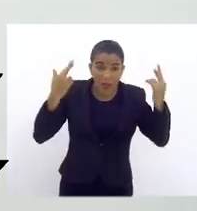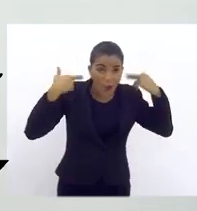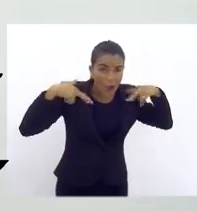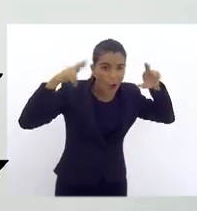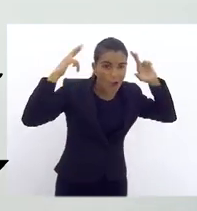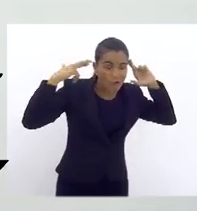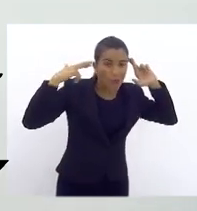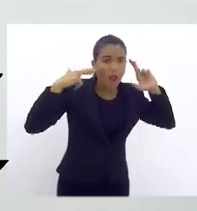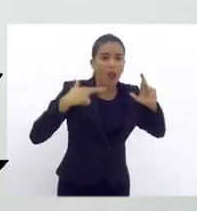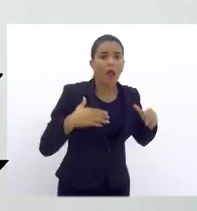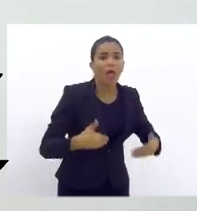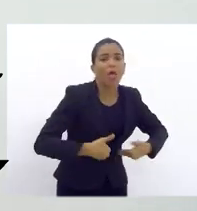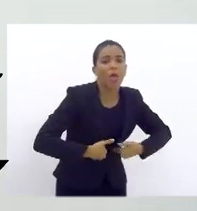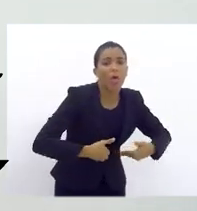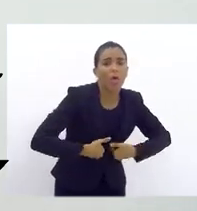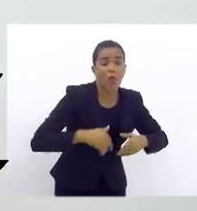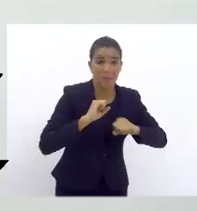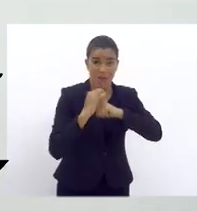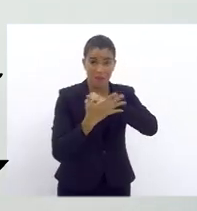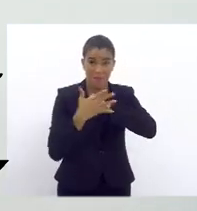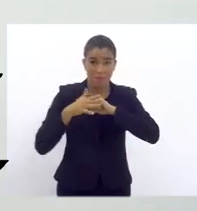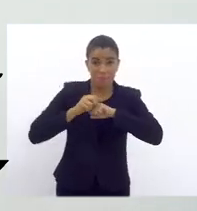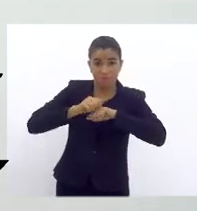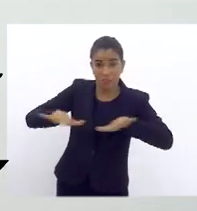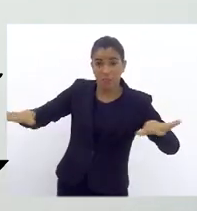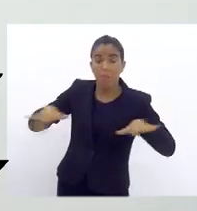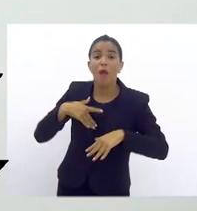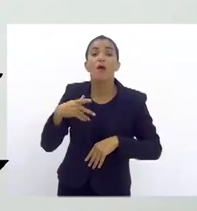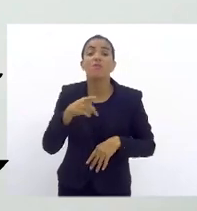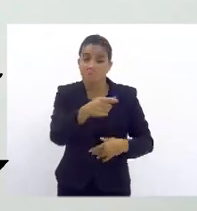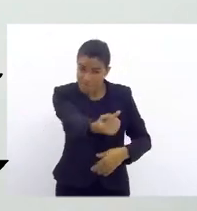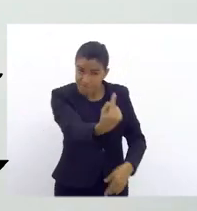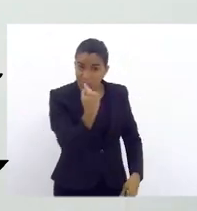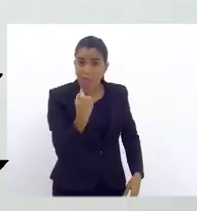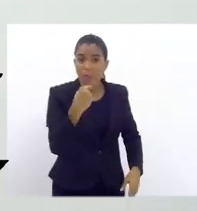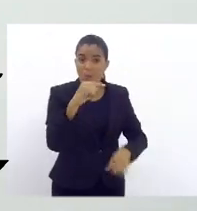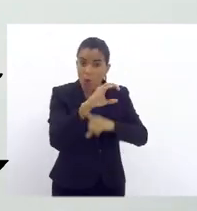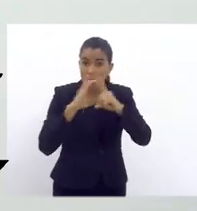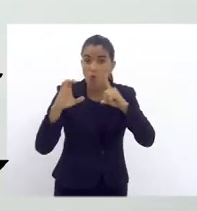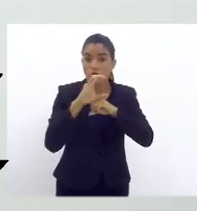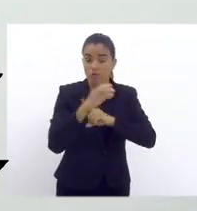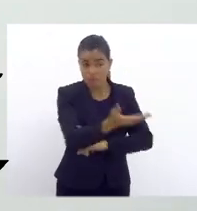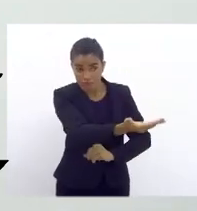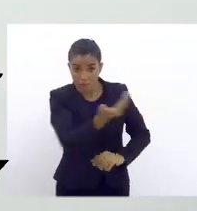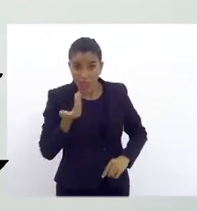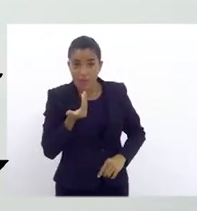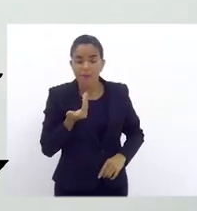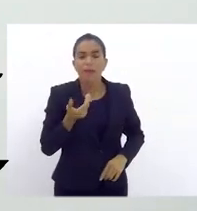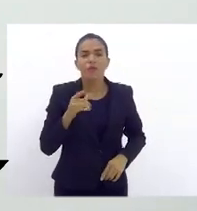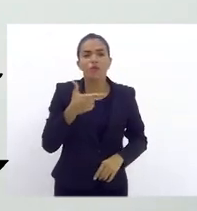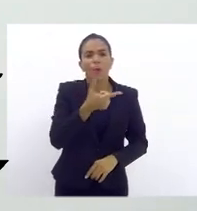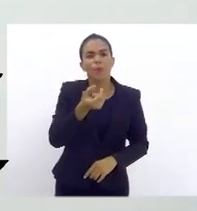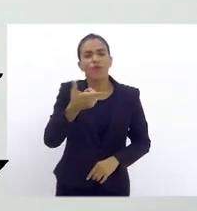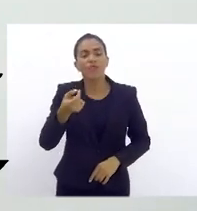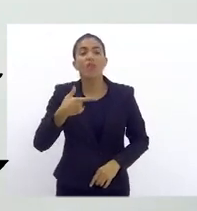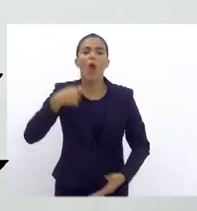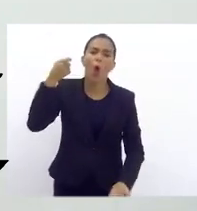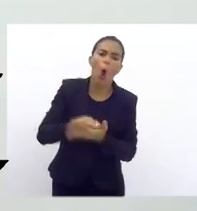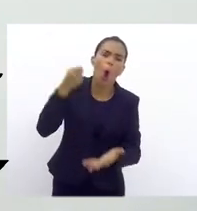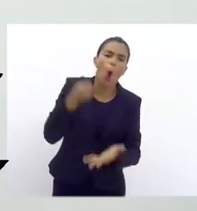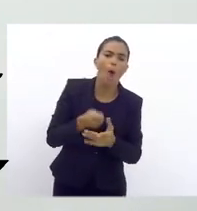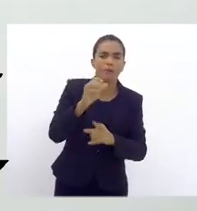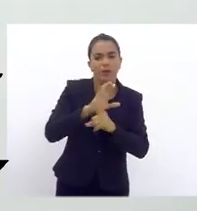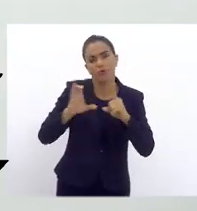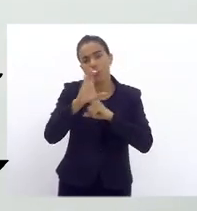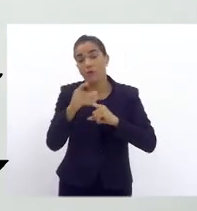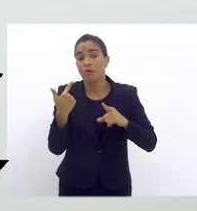porque enquanto estava numa pandemia os pastores estavam dizendo não tem que para o culto tem que para o culto em pleno 2020 pastor dizendo tem que para o culto porque